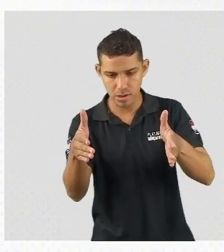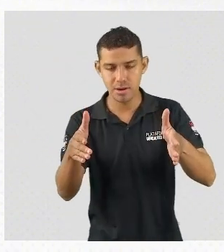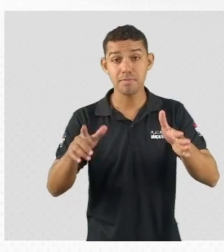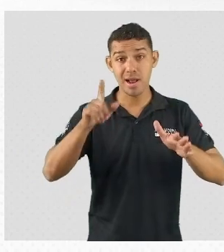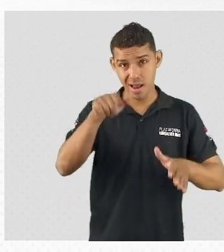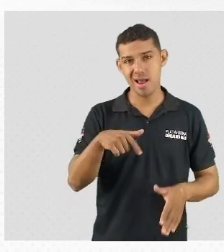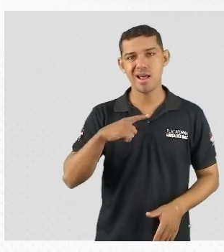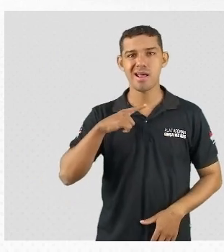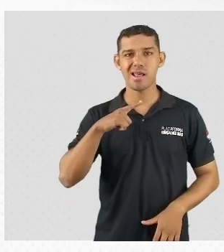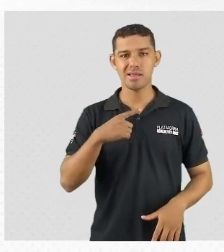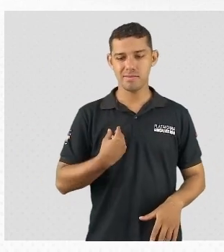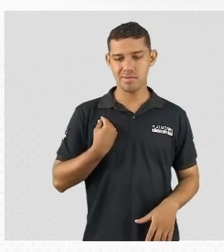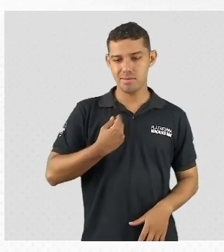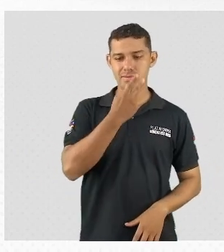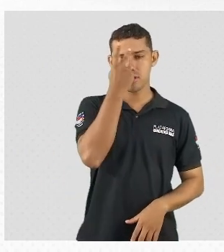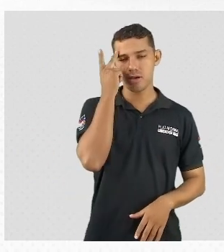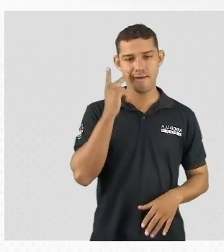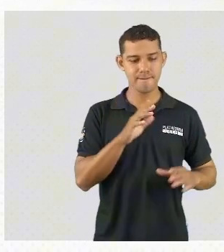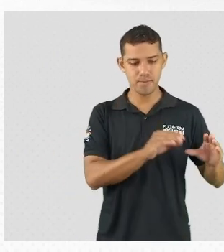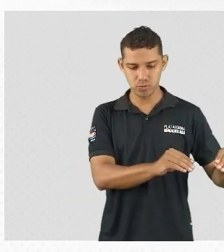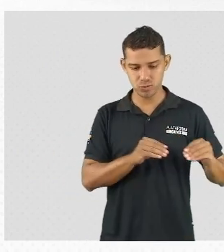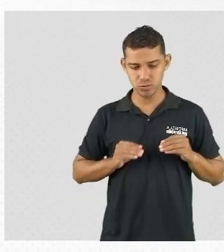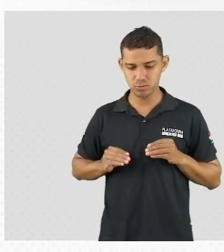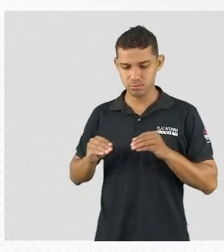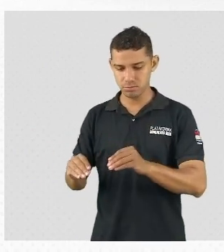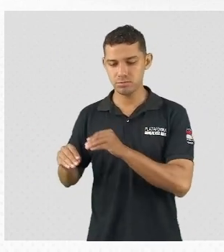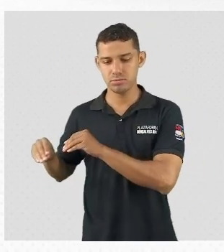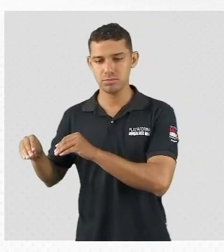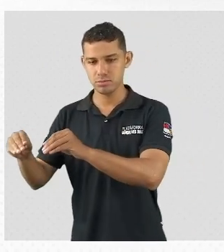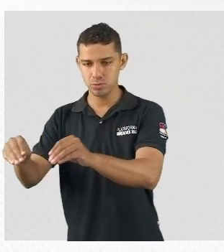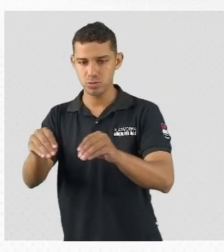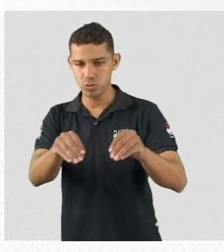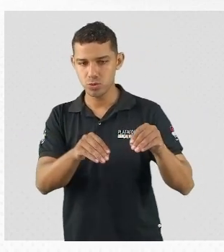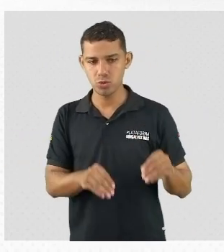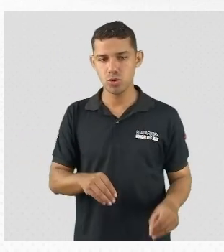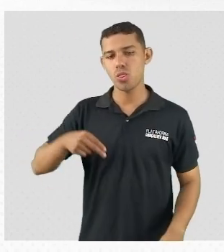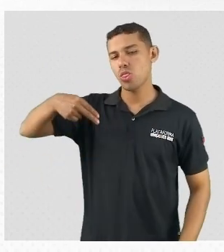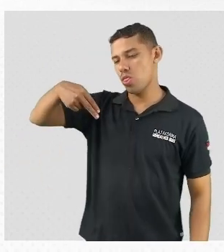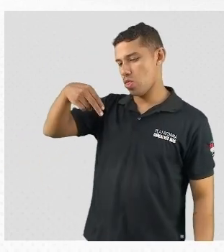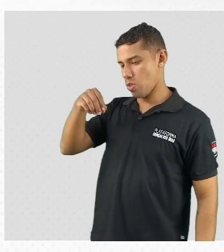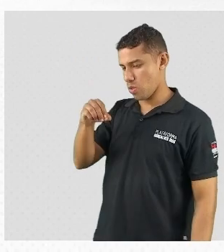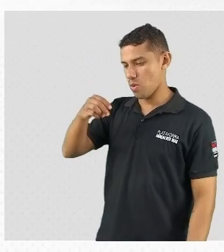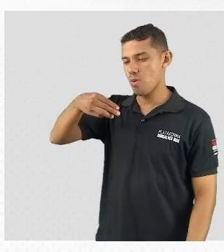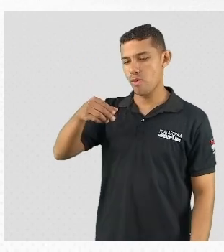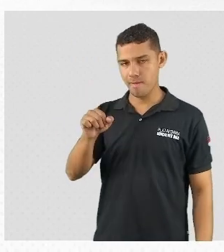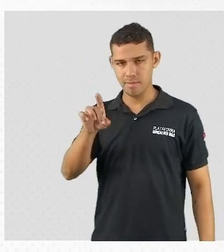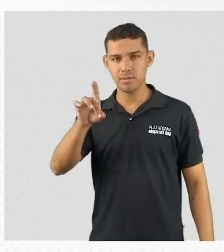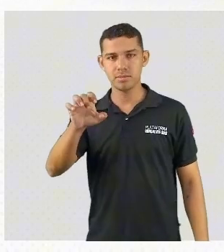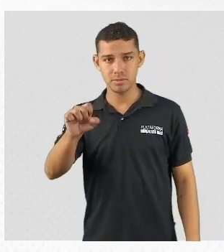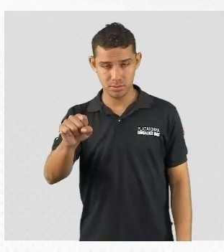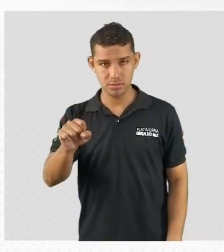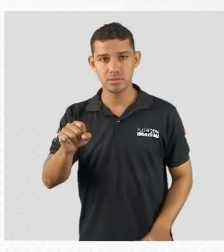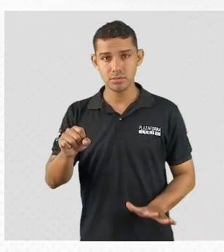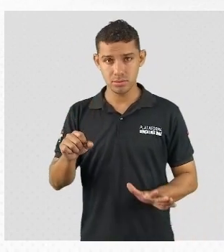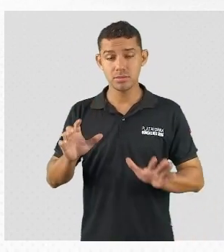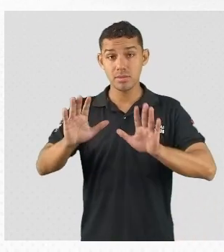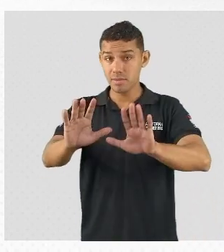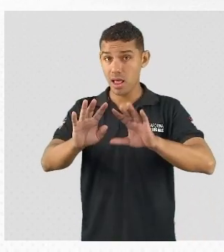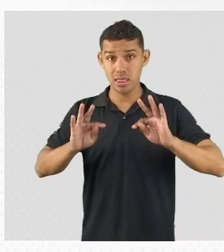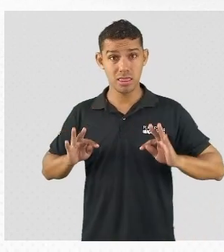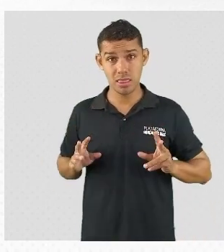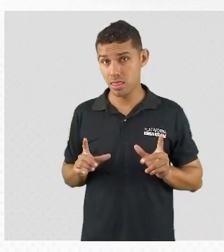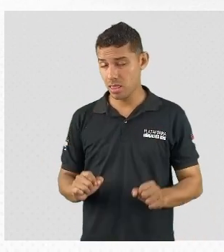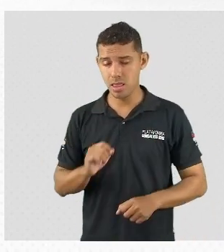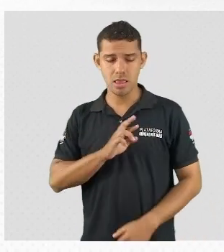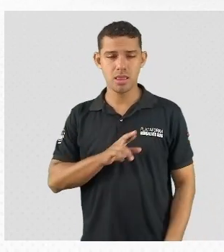nômades, eles não tinham um lugar fixo. Os homens começam então a ter um outro processo, mas não são